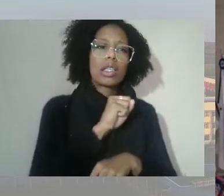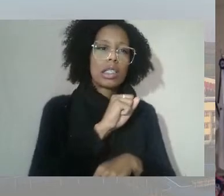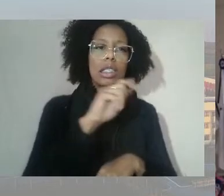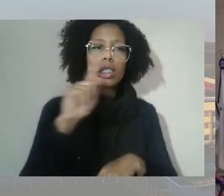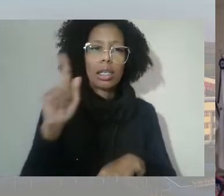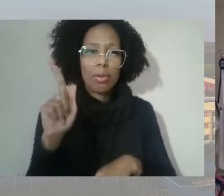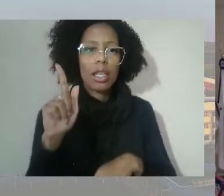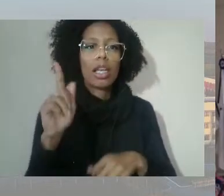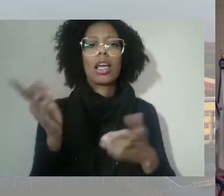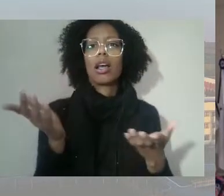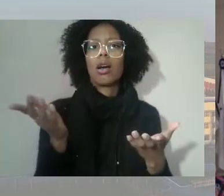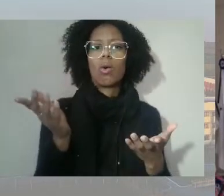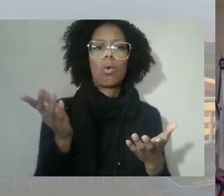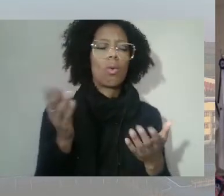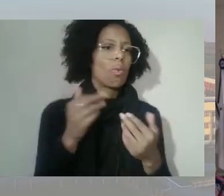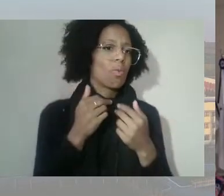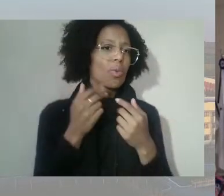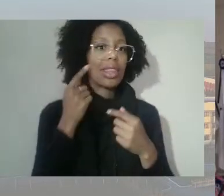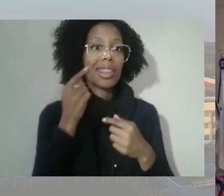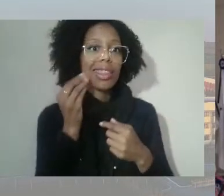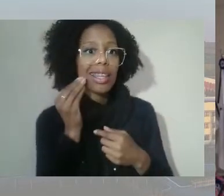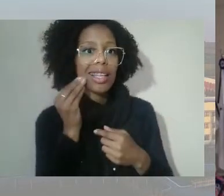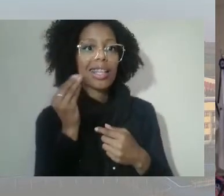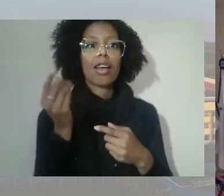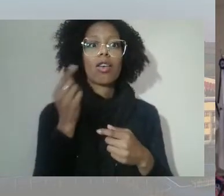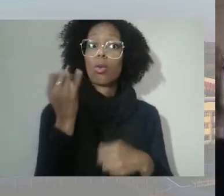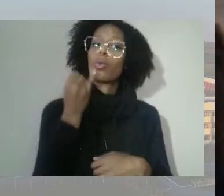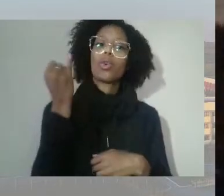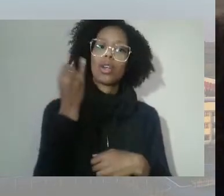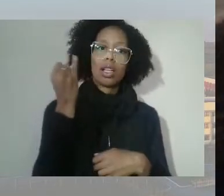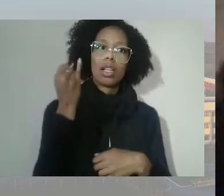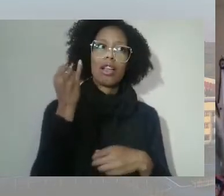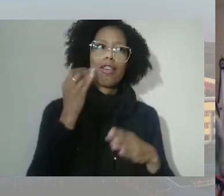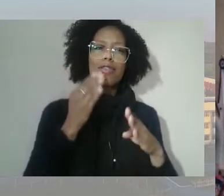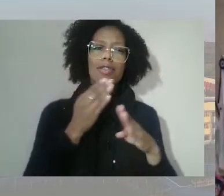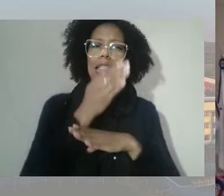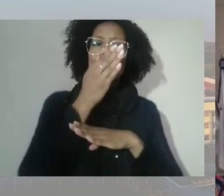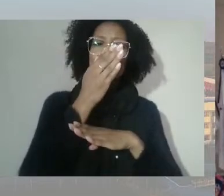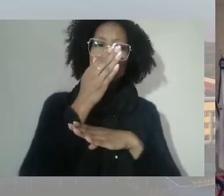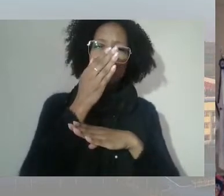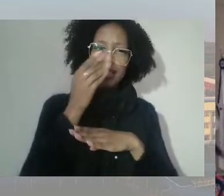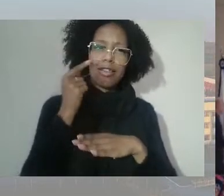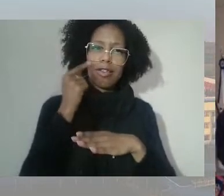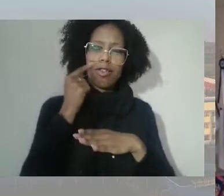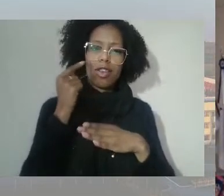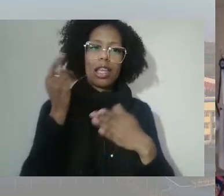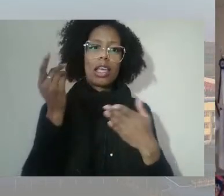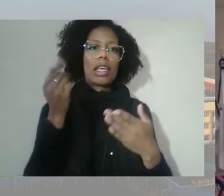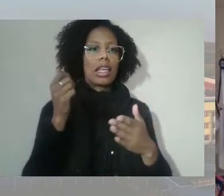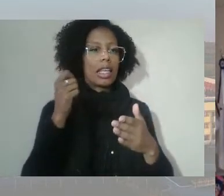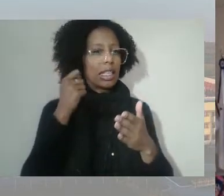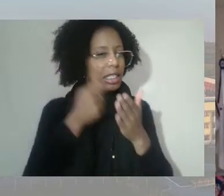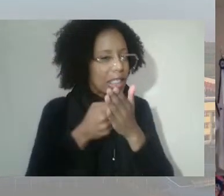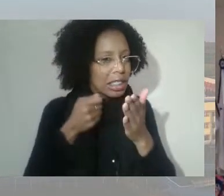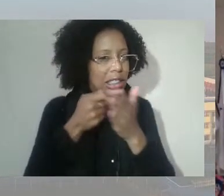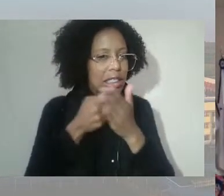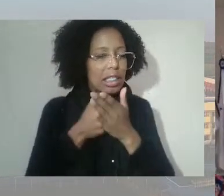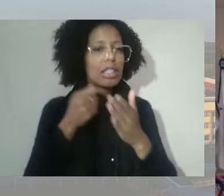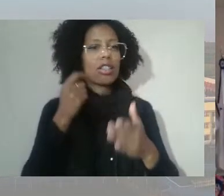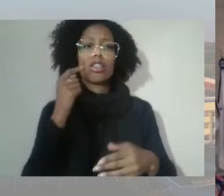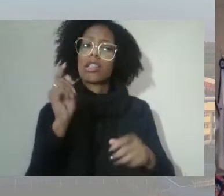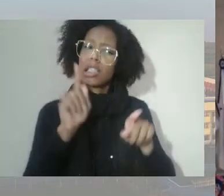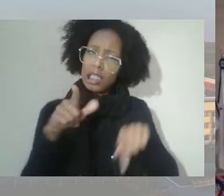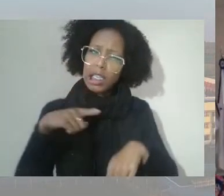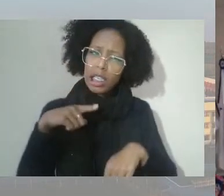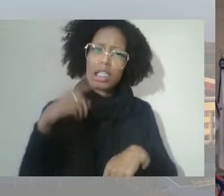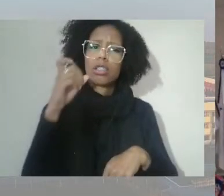Né? Então, acho que é importante isso também, romper esse ciclo, sendo sabedores, claro, né? Das dificuldades.